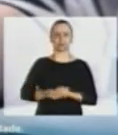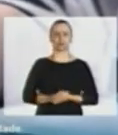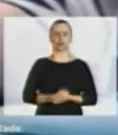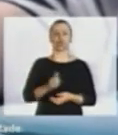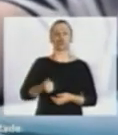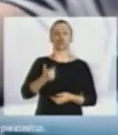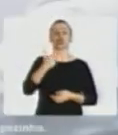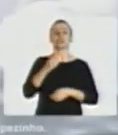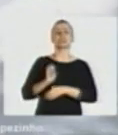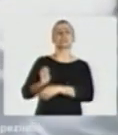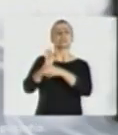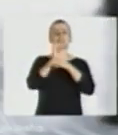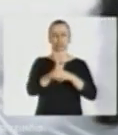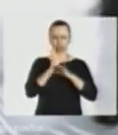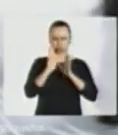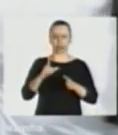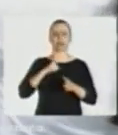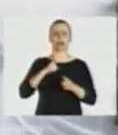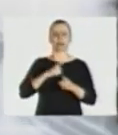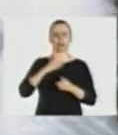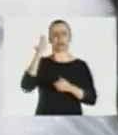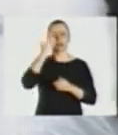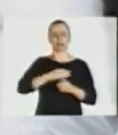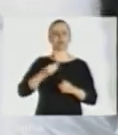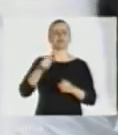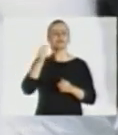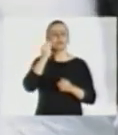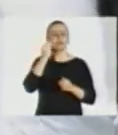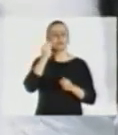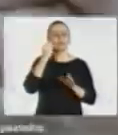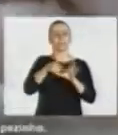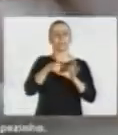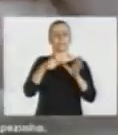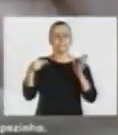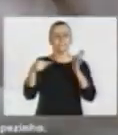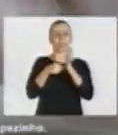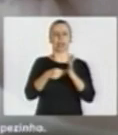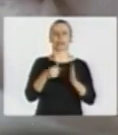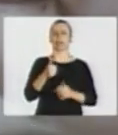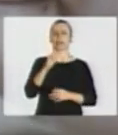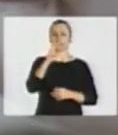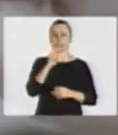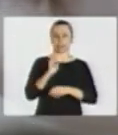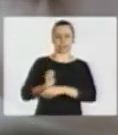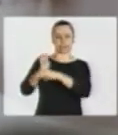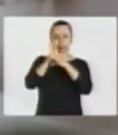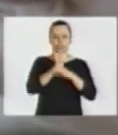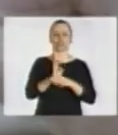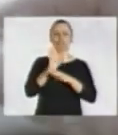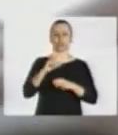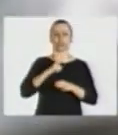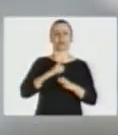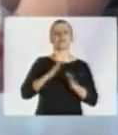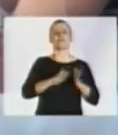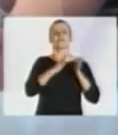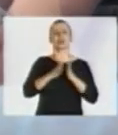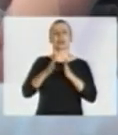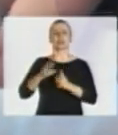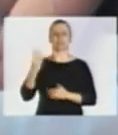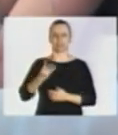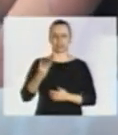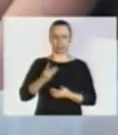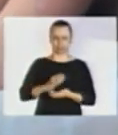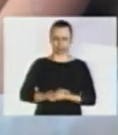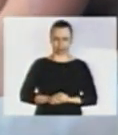idade 12 estados já contam com o teste completo do pezinho 15 estados já estão na terceira